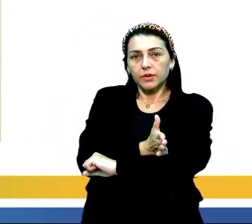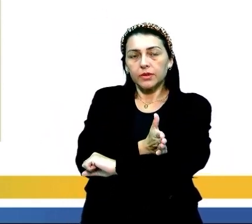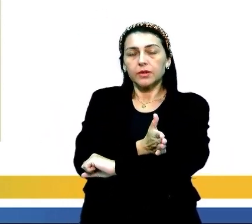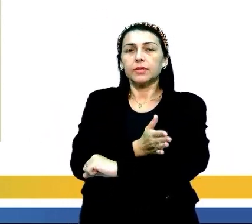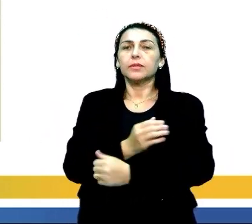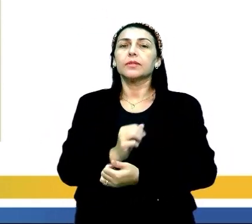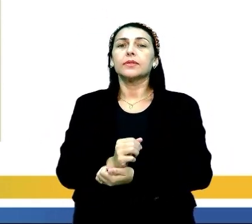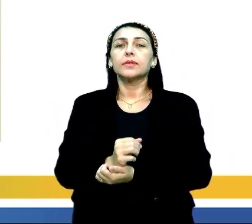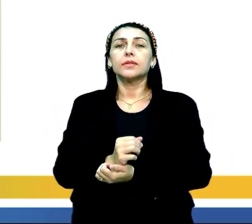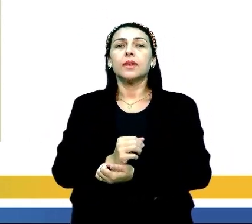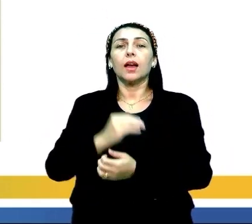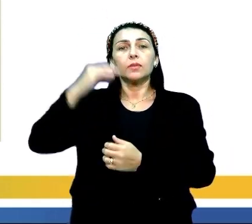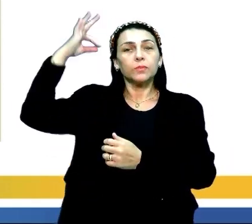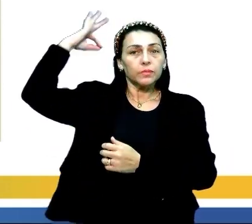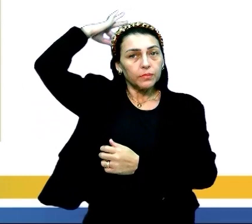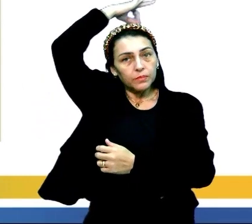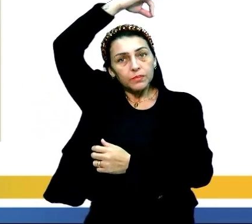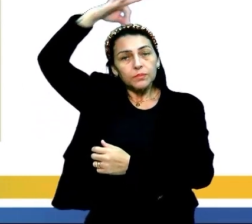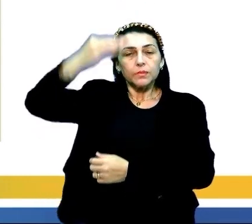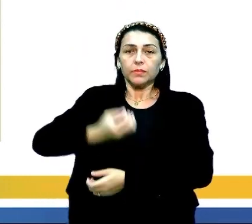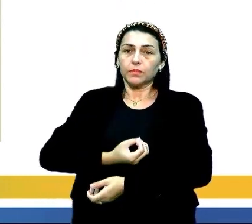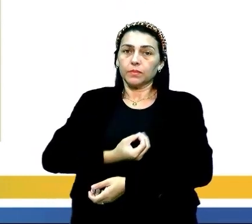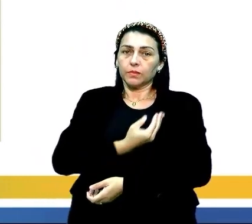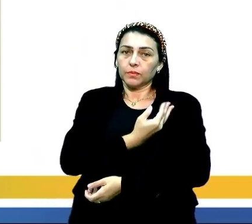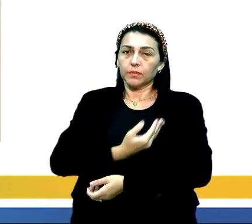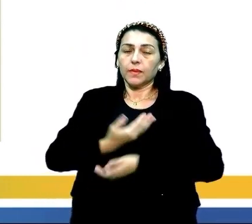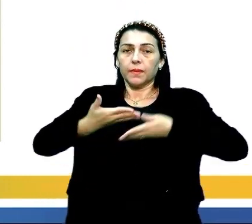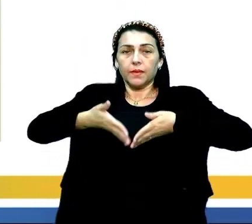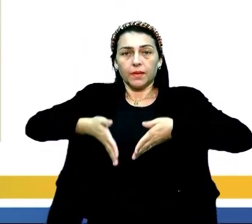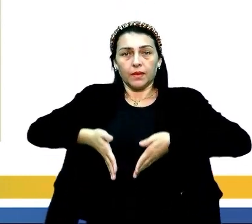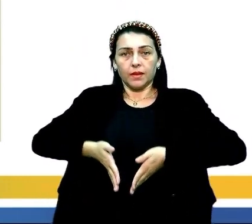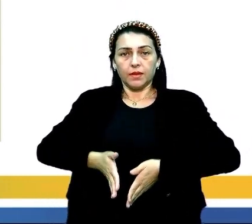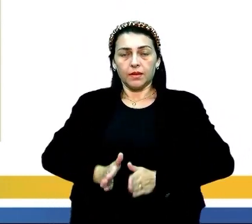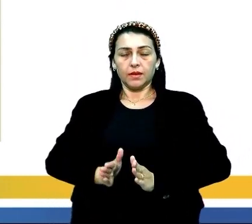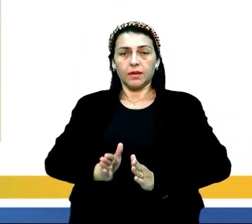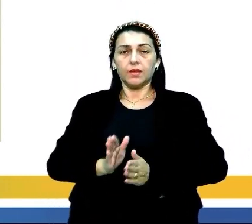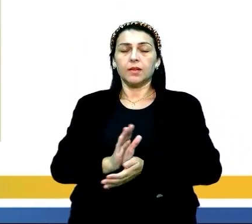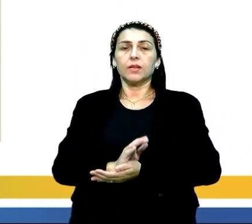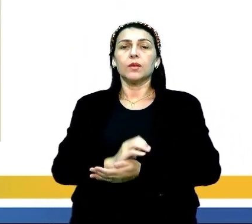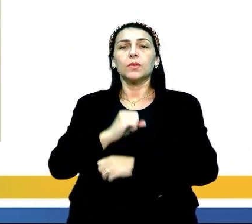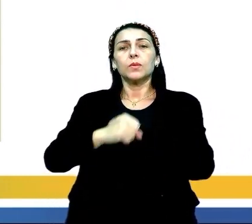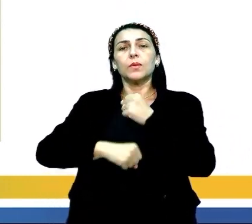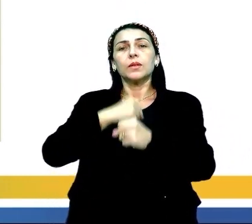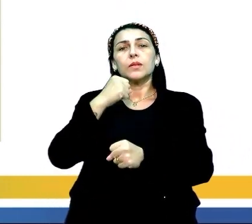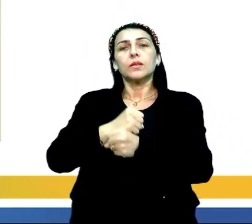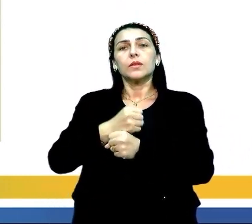Então, Santo Agostinho, ele nasceu aí no ano